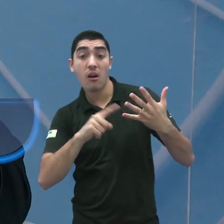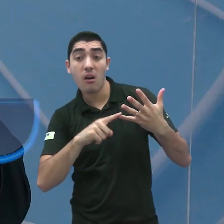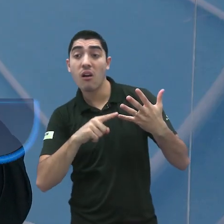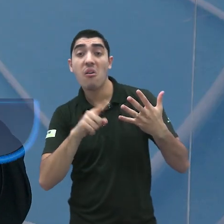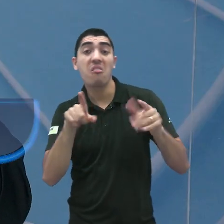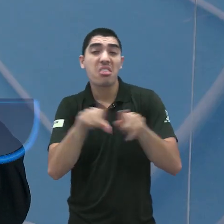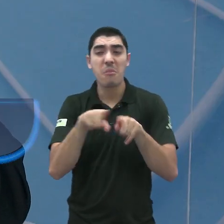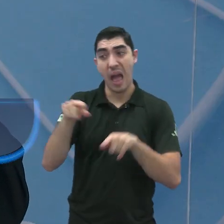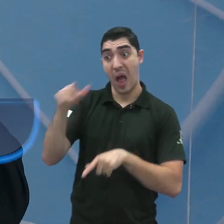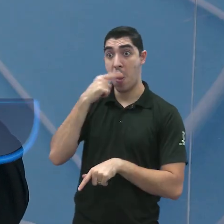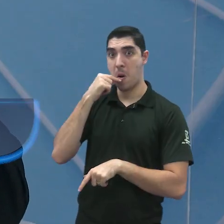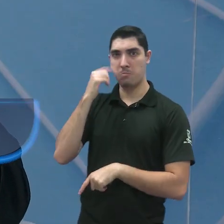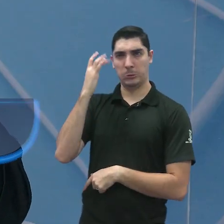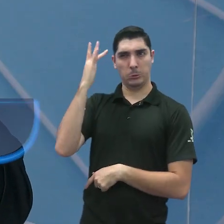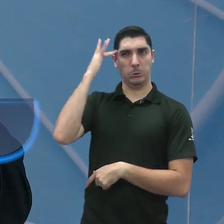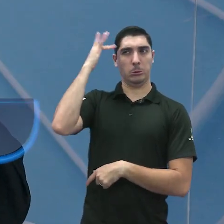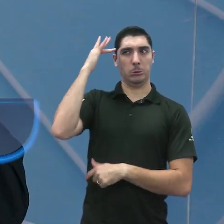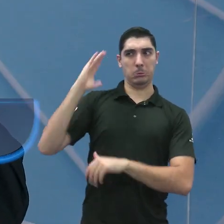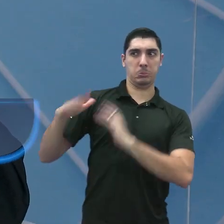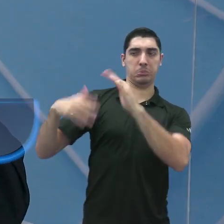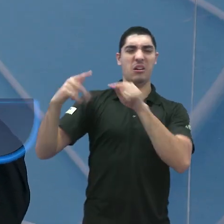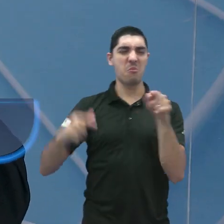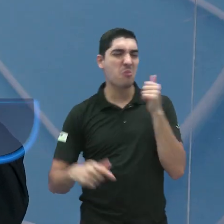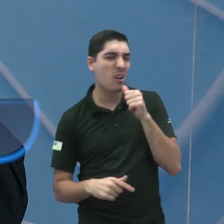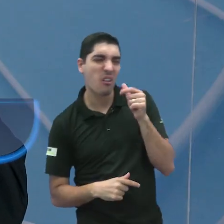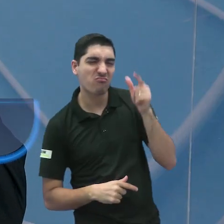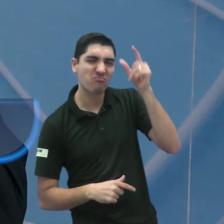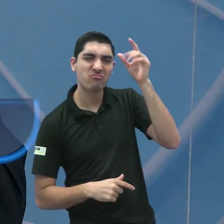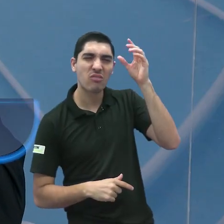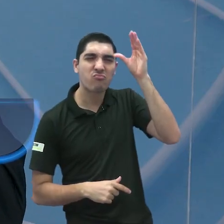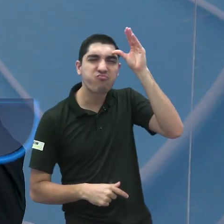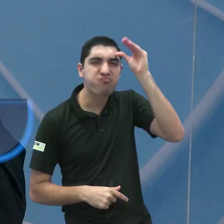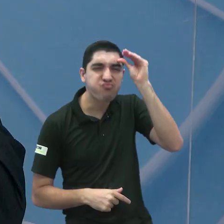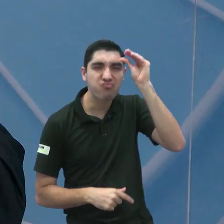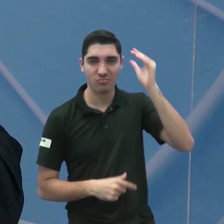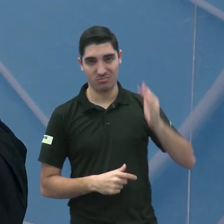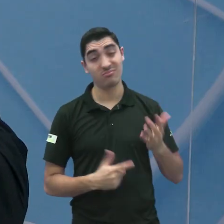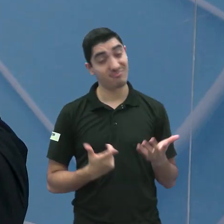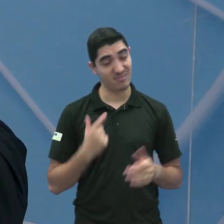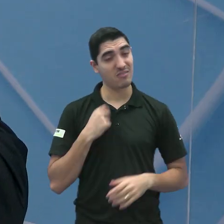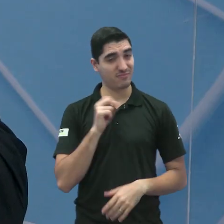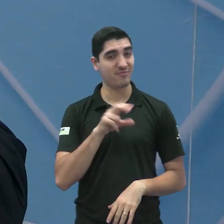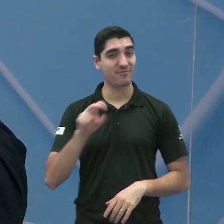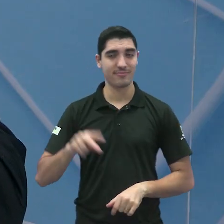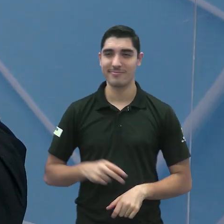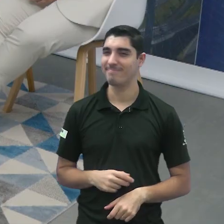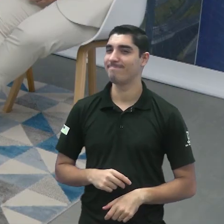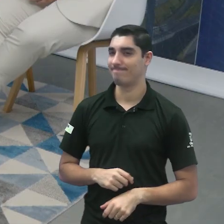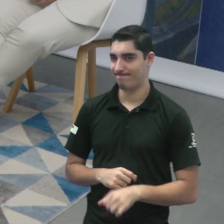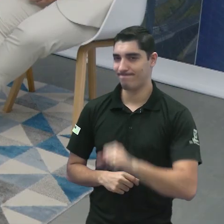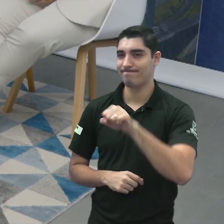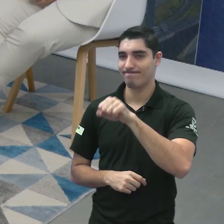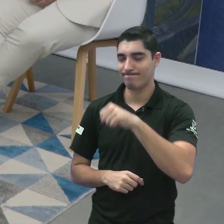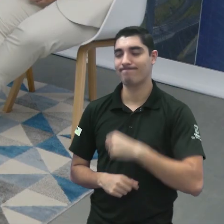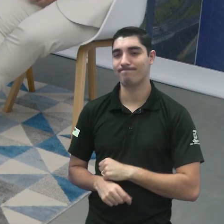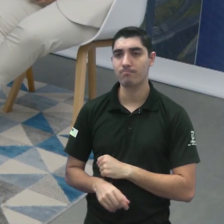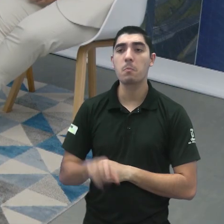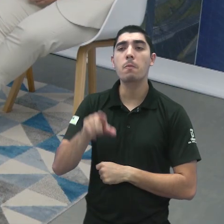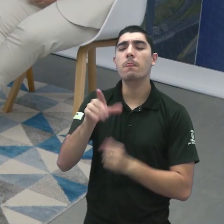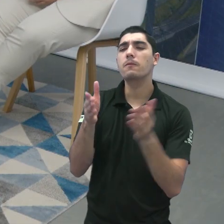competência necessária para lidar com as responsabilidades daquele devido cargo. Sim, sim. Poliana, com toda a